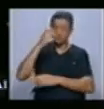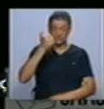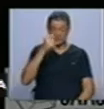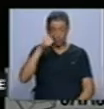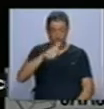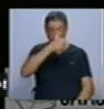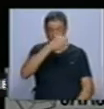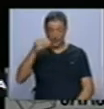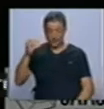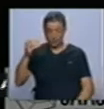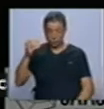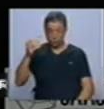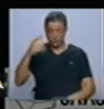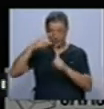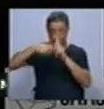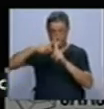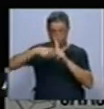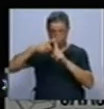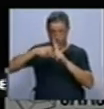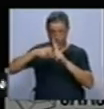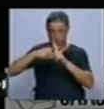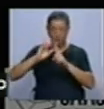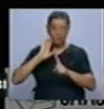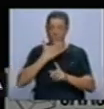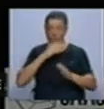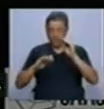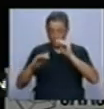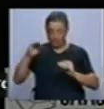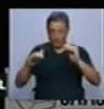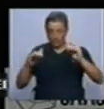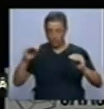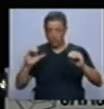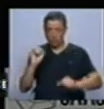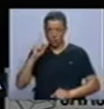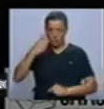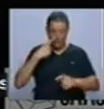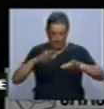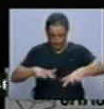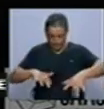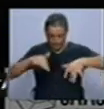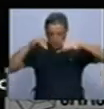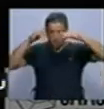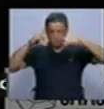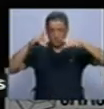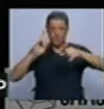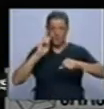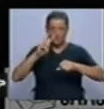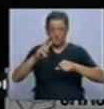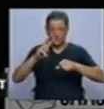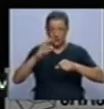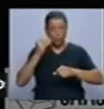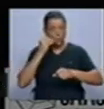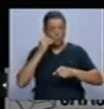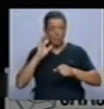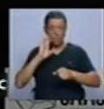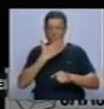E qual é a particularidade destas estrelas? Olha, é que variam muito rapidamente de brilho. Isto é uma animação que estamos a ver sobre como é que